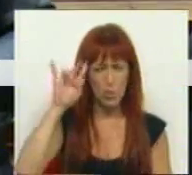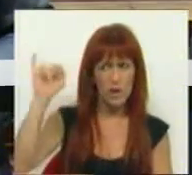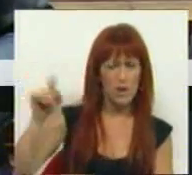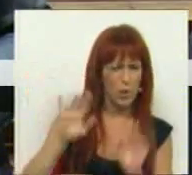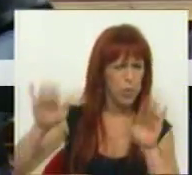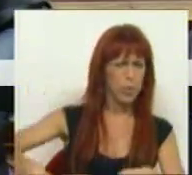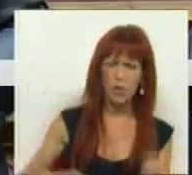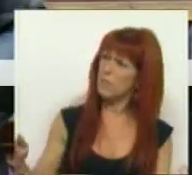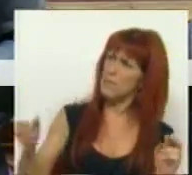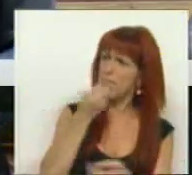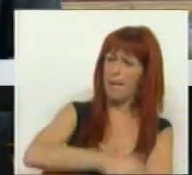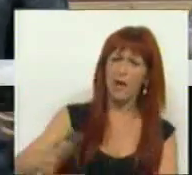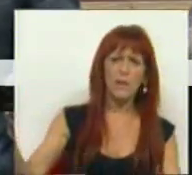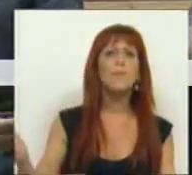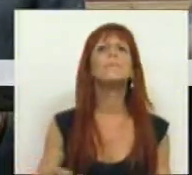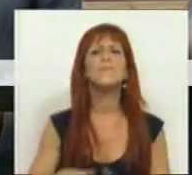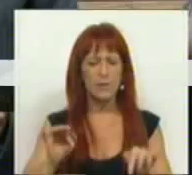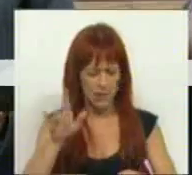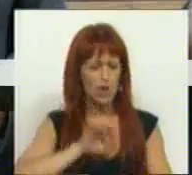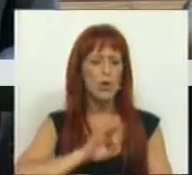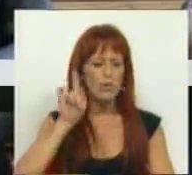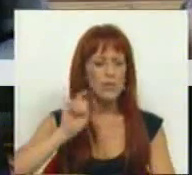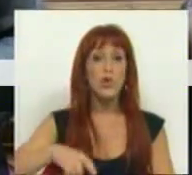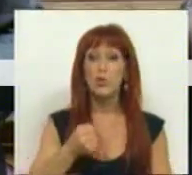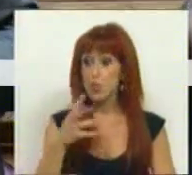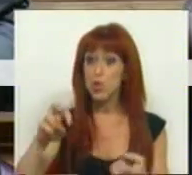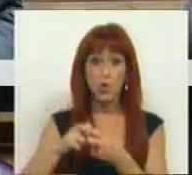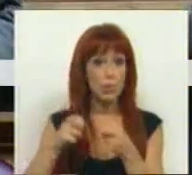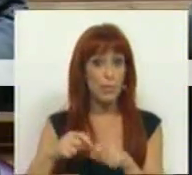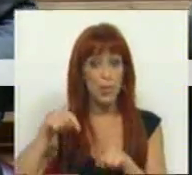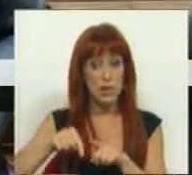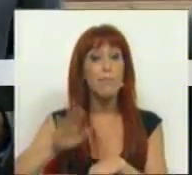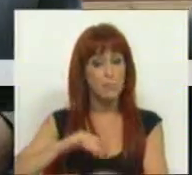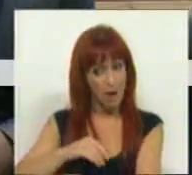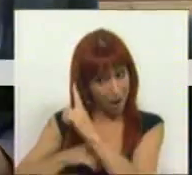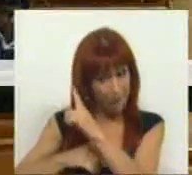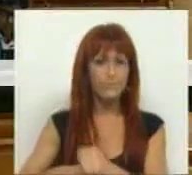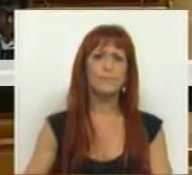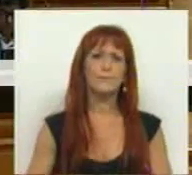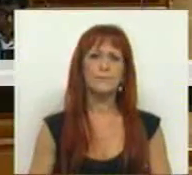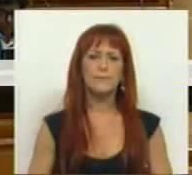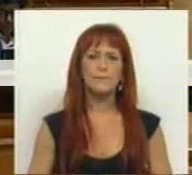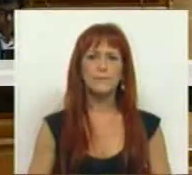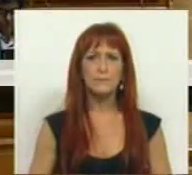ideias de desesperança. Quero terminar, Sr. Deputado. Também, Sra. Presidente, que muitos dos problemas dentro por causa dentro. Muito obrigado.